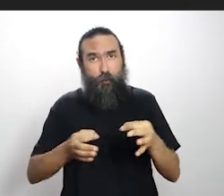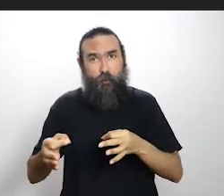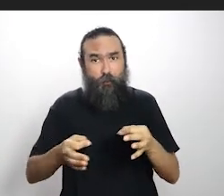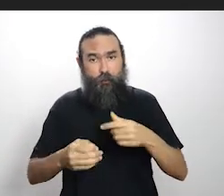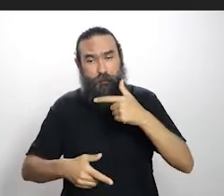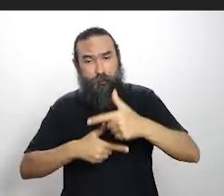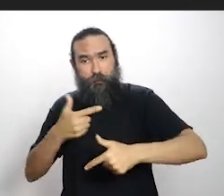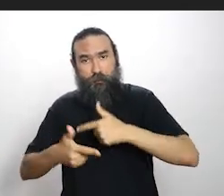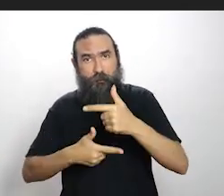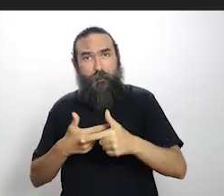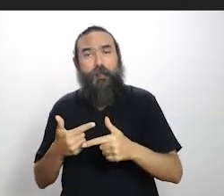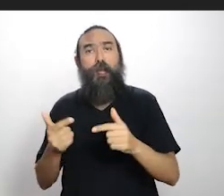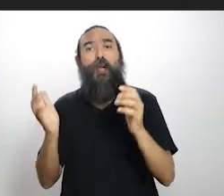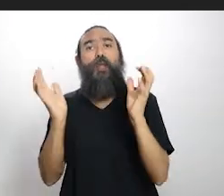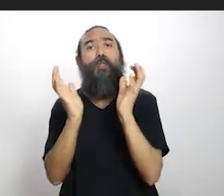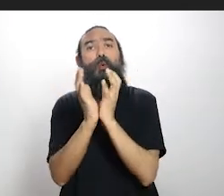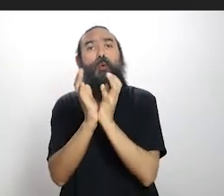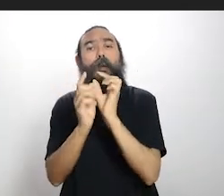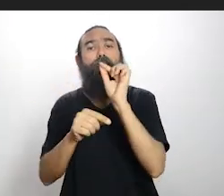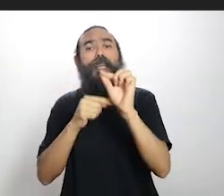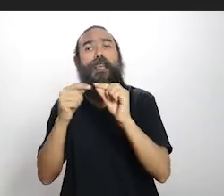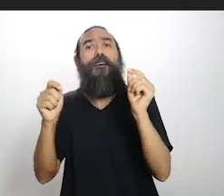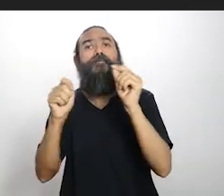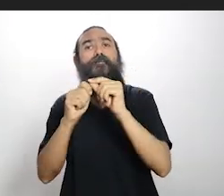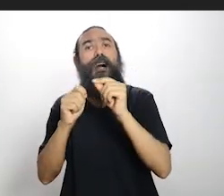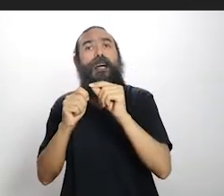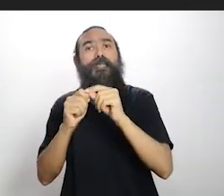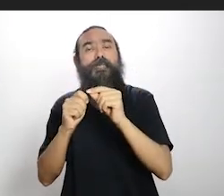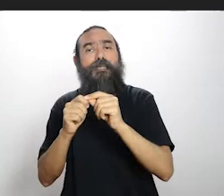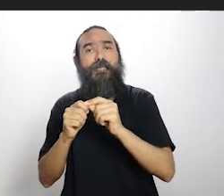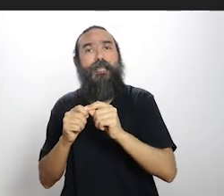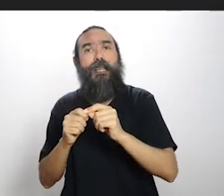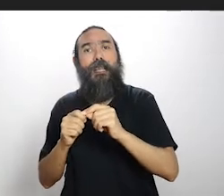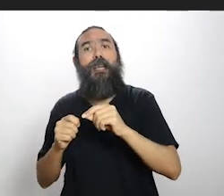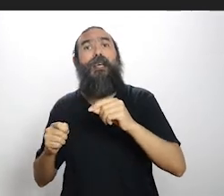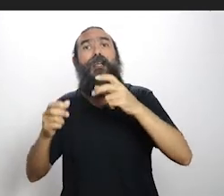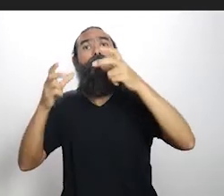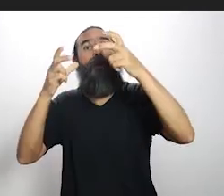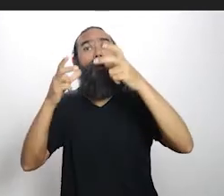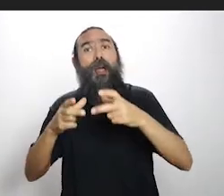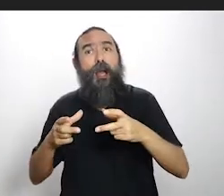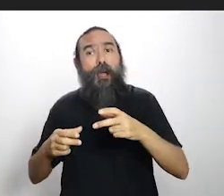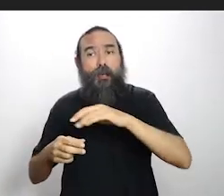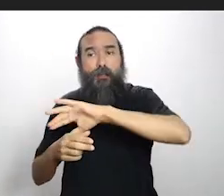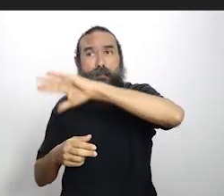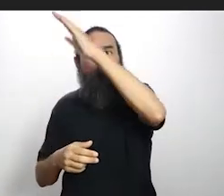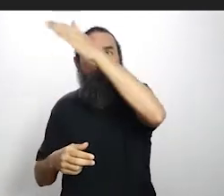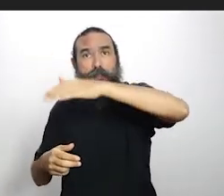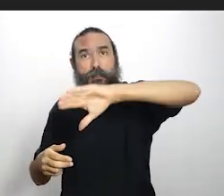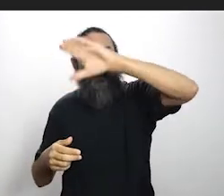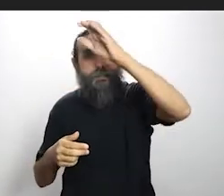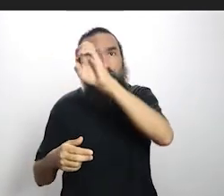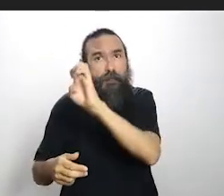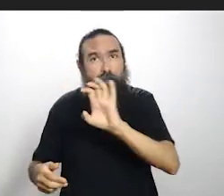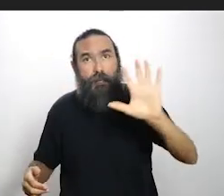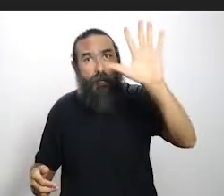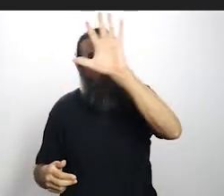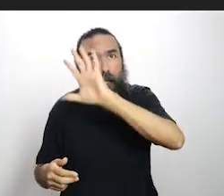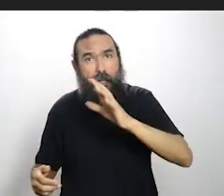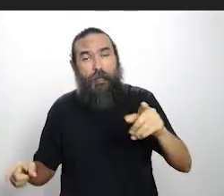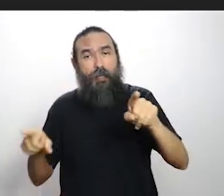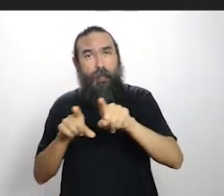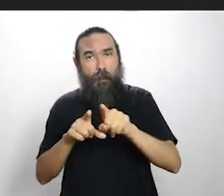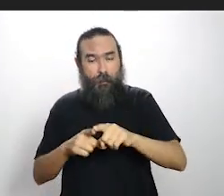monitoramento e avaliação da turma que faz da Vila de São Jorge, lá na Chapada, e eu que vos falo aqui para poder